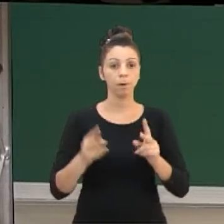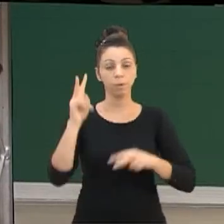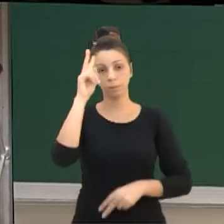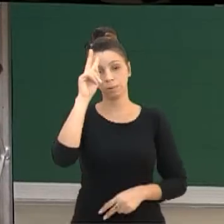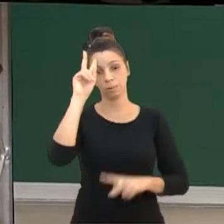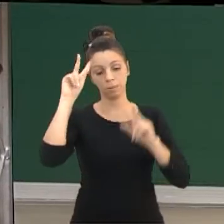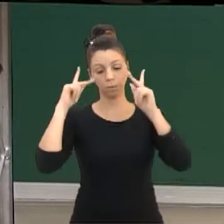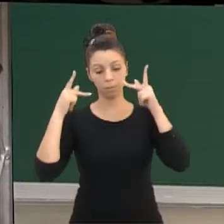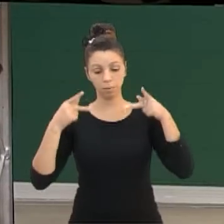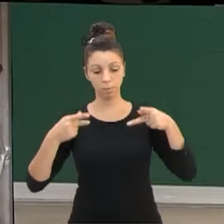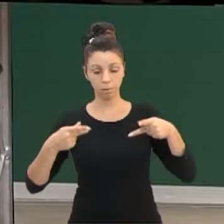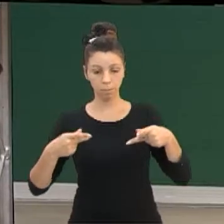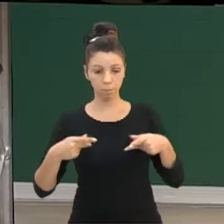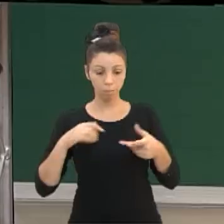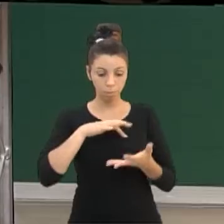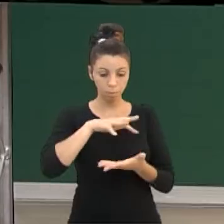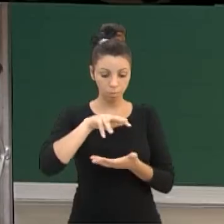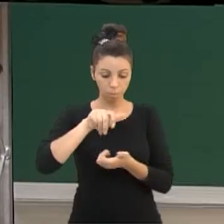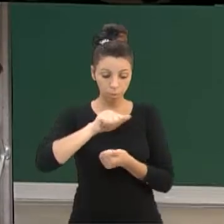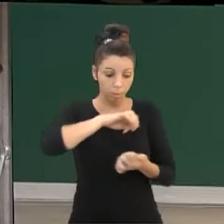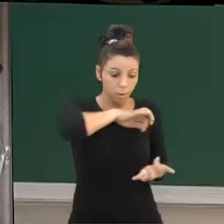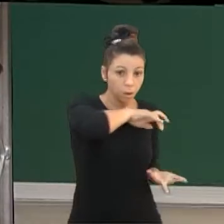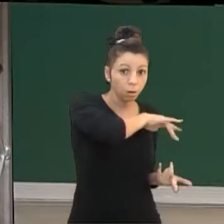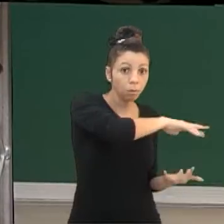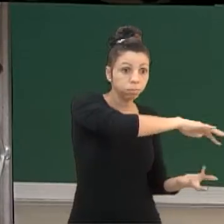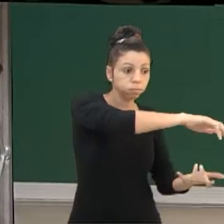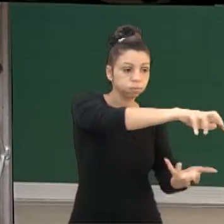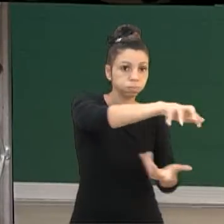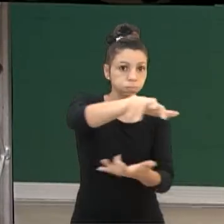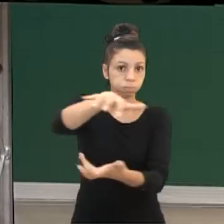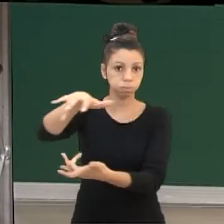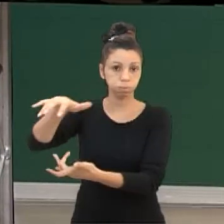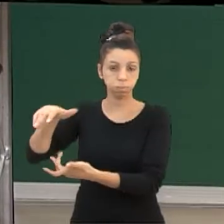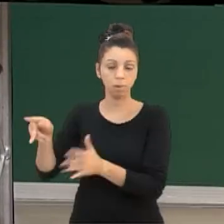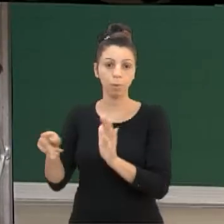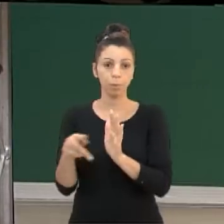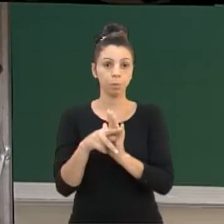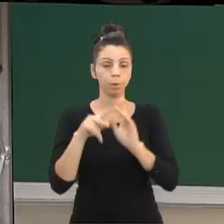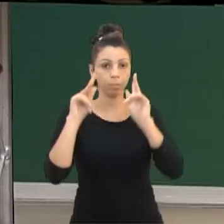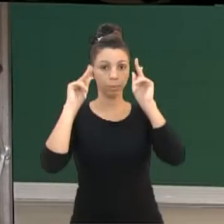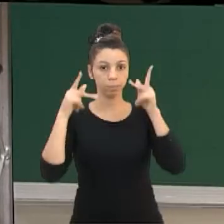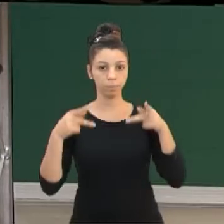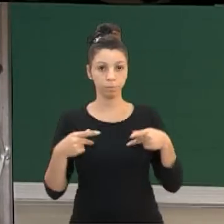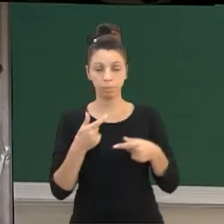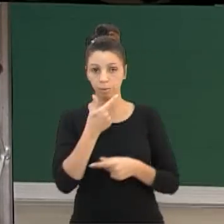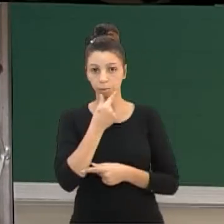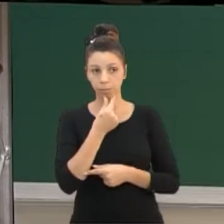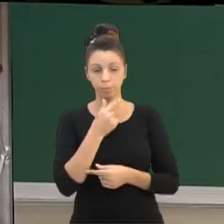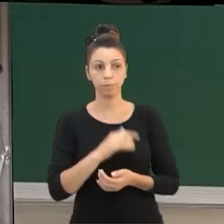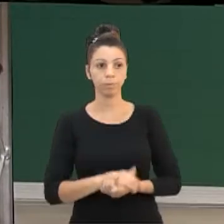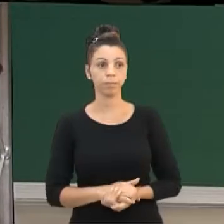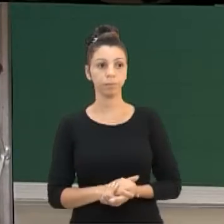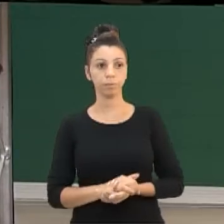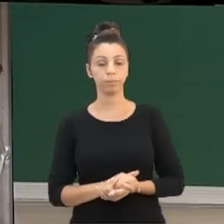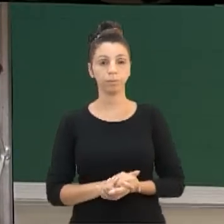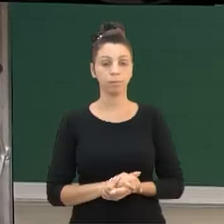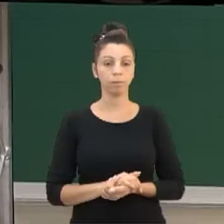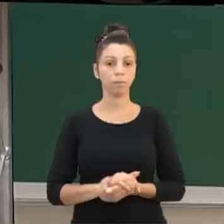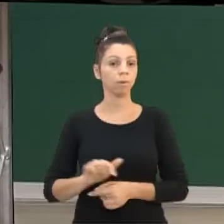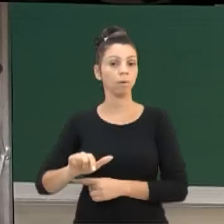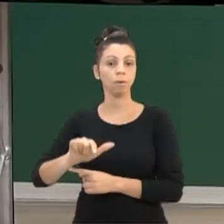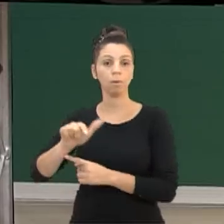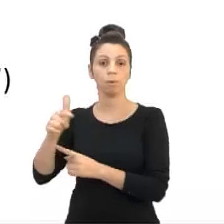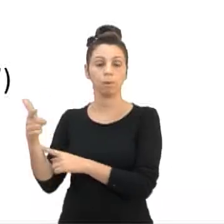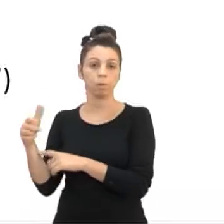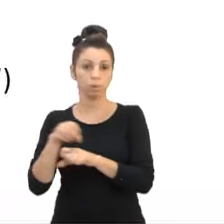seu mundo e o universo num imersivo podcast, né? Aqui eu trouxe outras